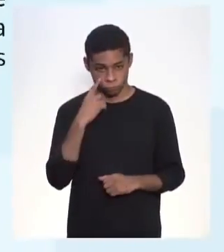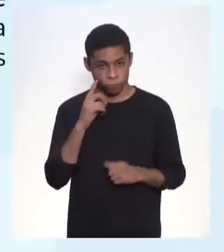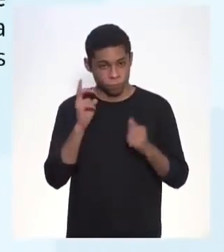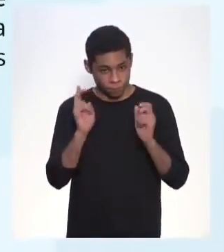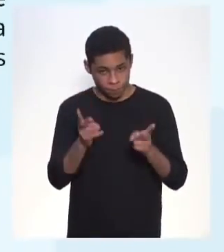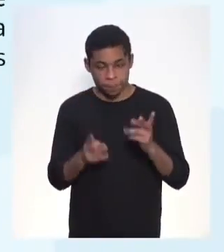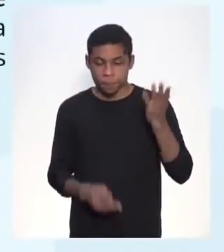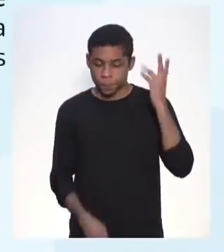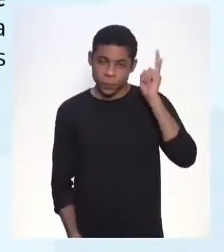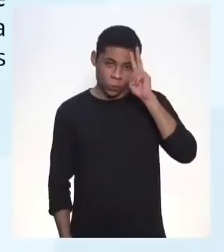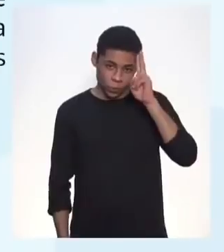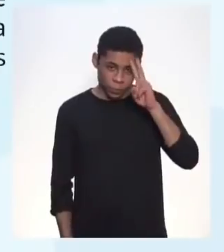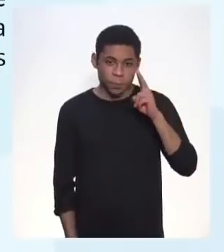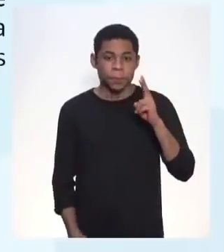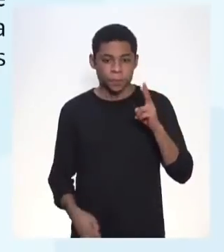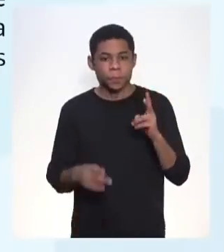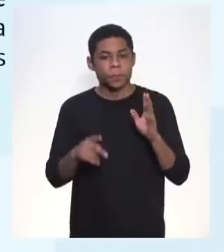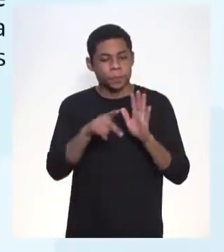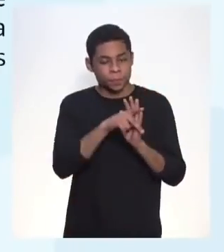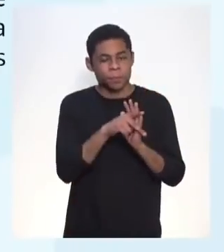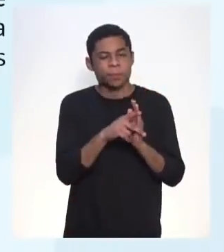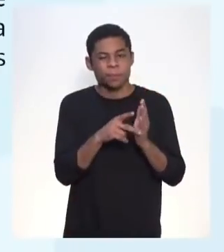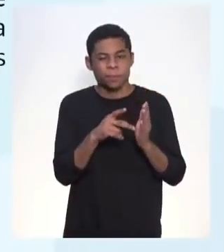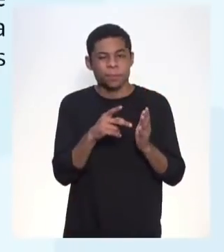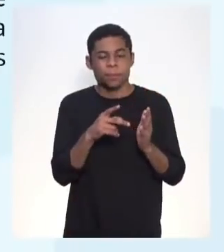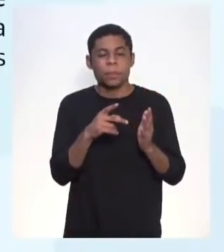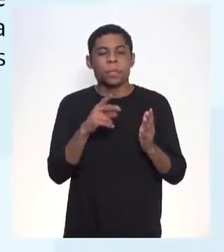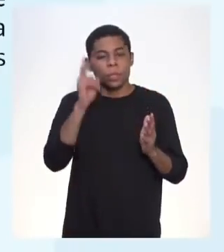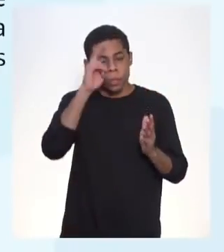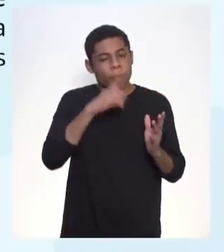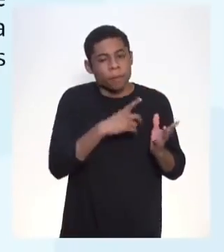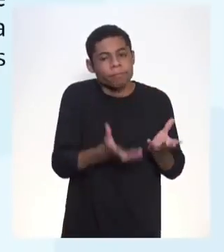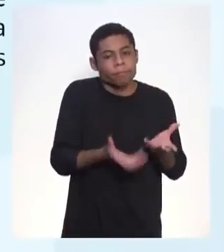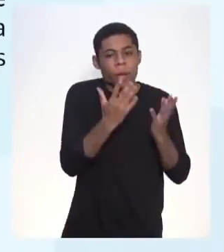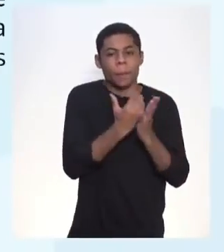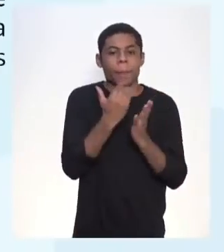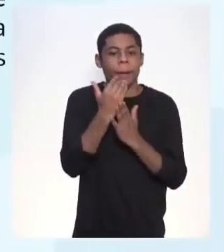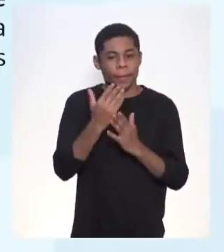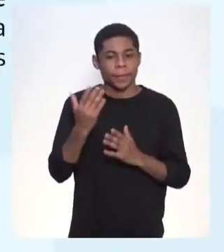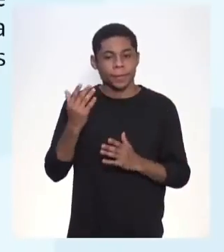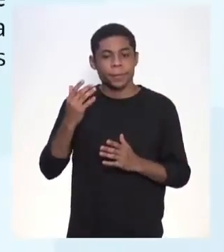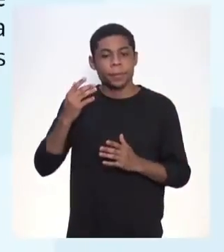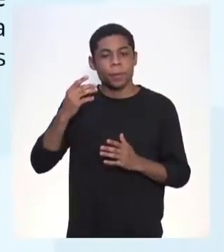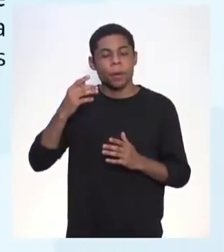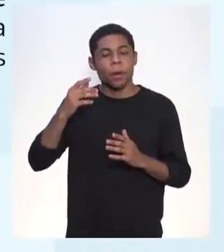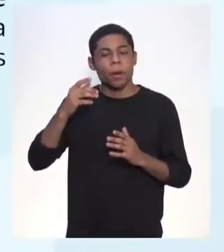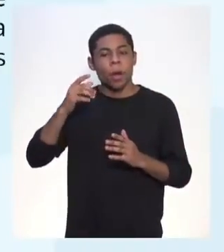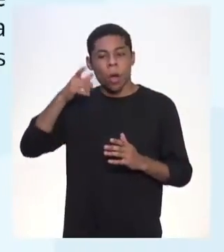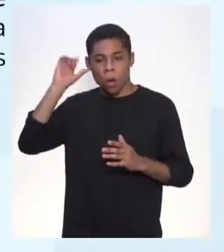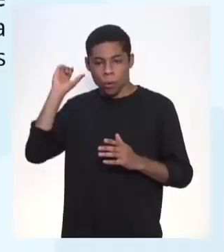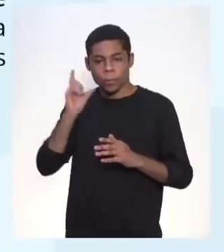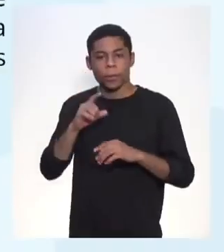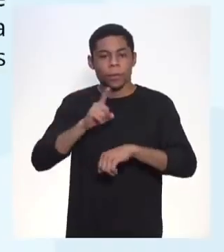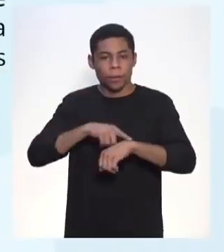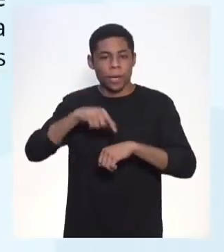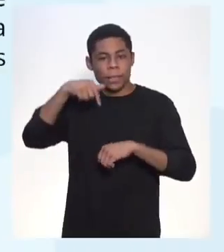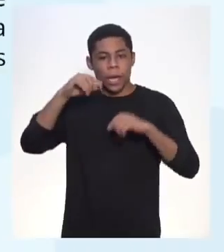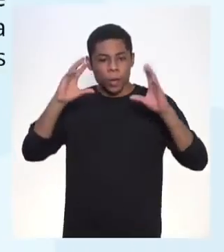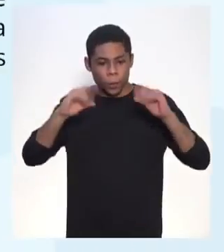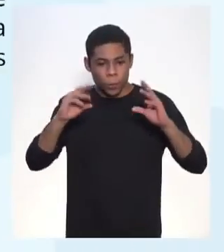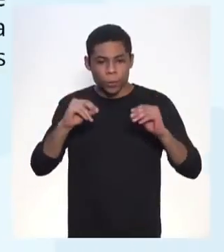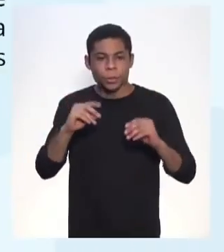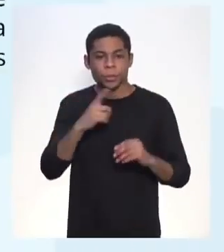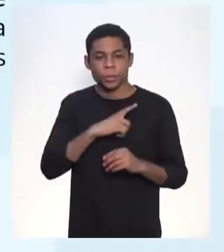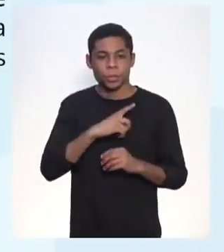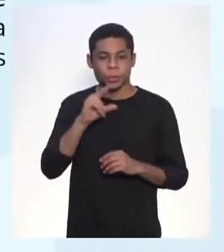story came about in the early 19th century. Okay? Então,